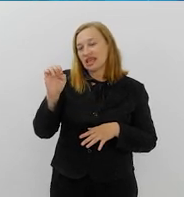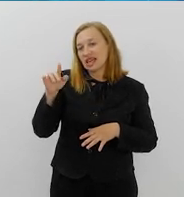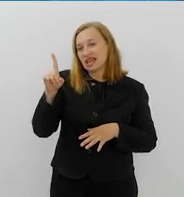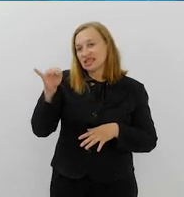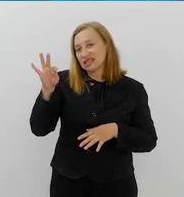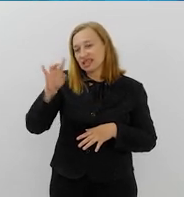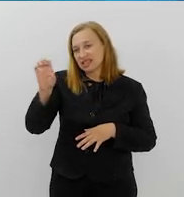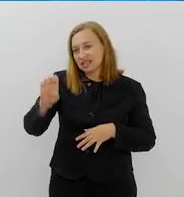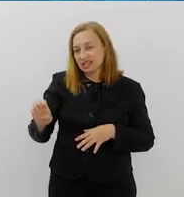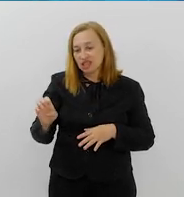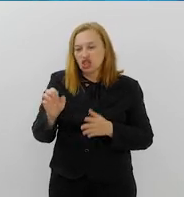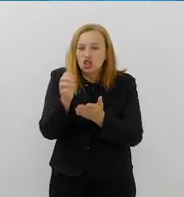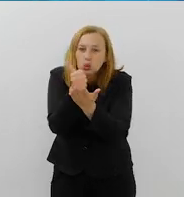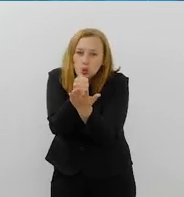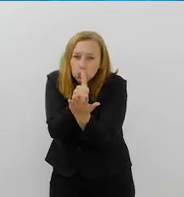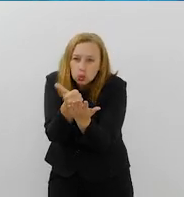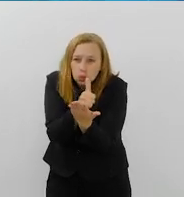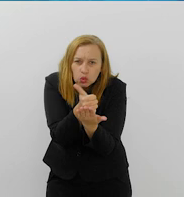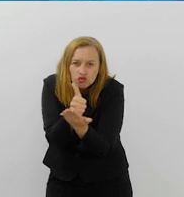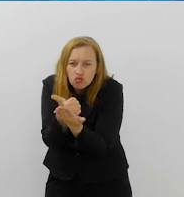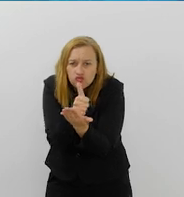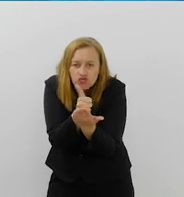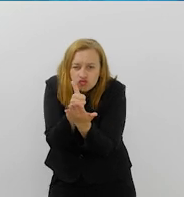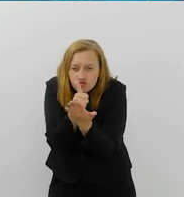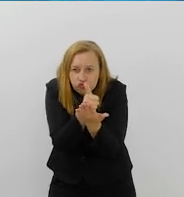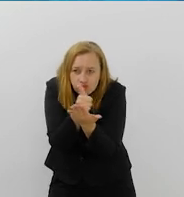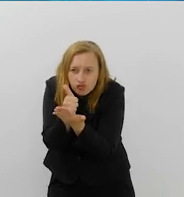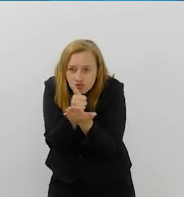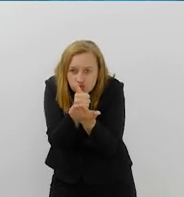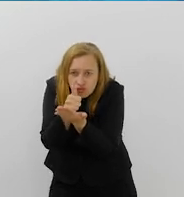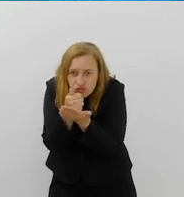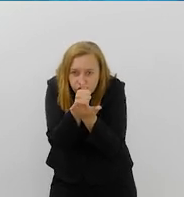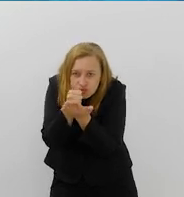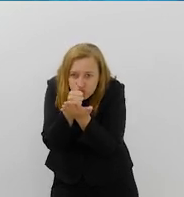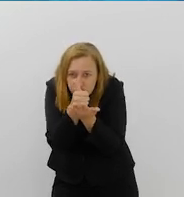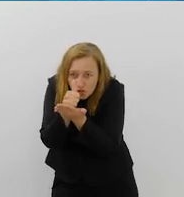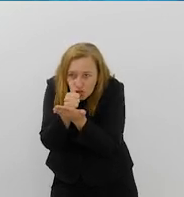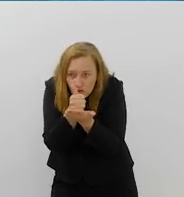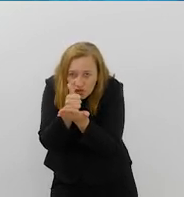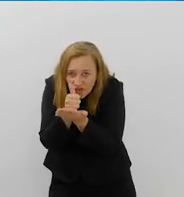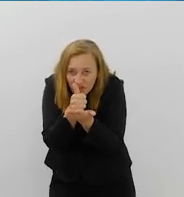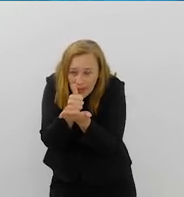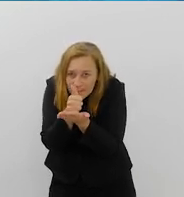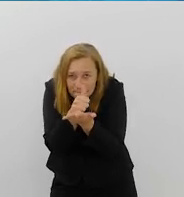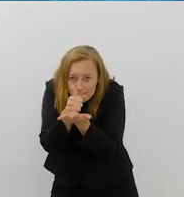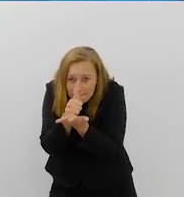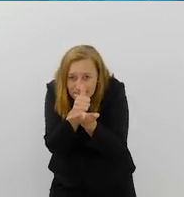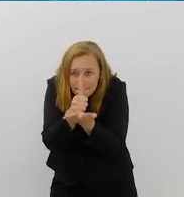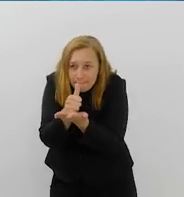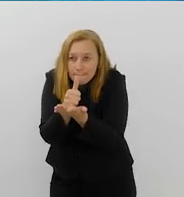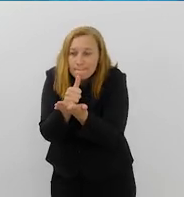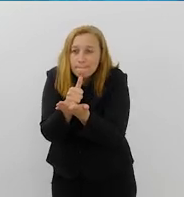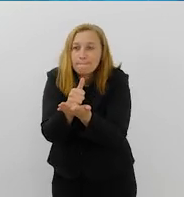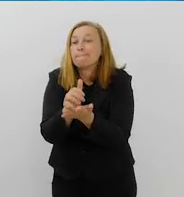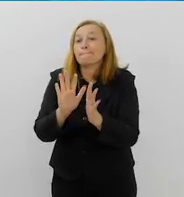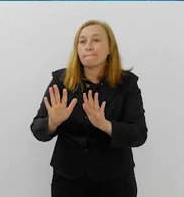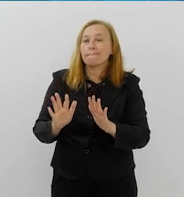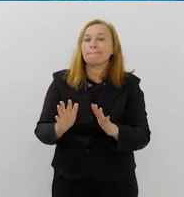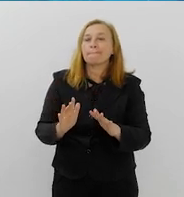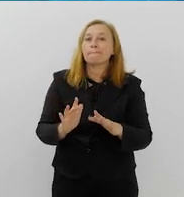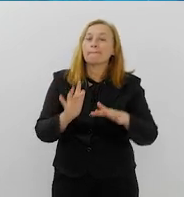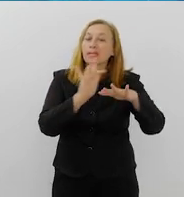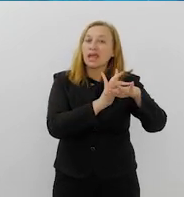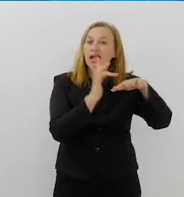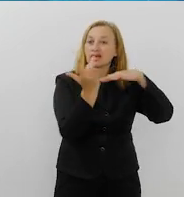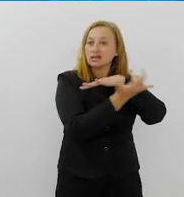externalizantes, então os jogos são mais chamativos, né? Aí eles têm as redes